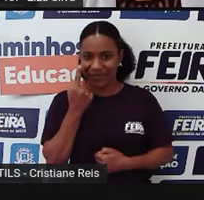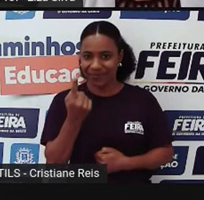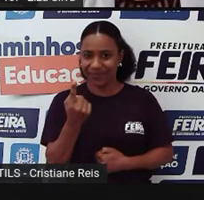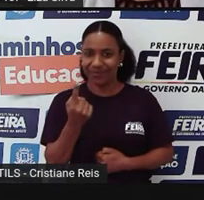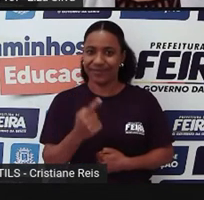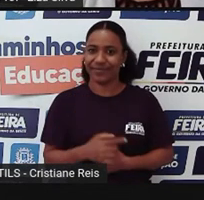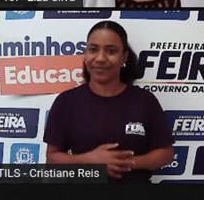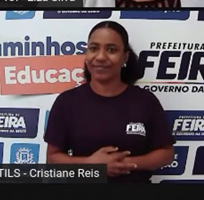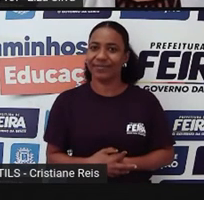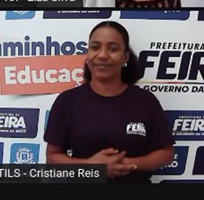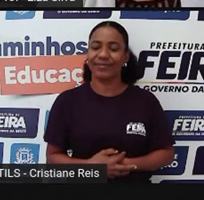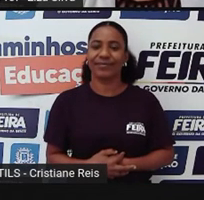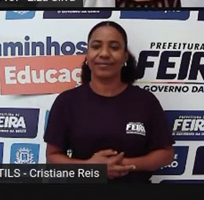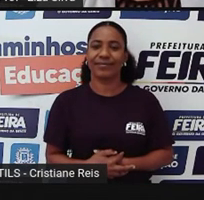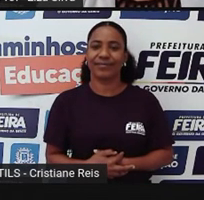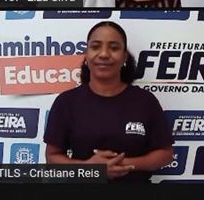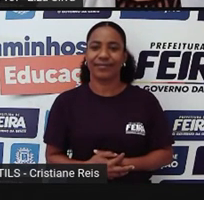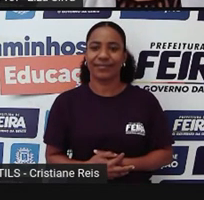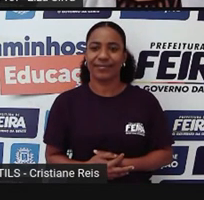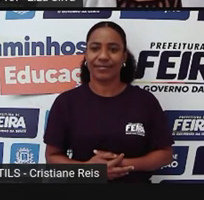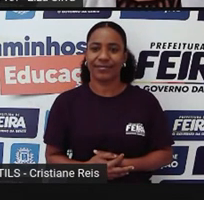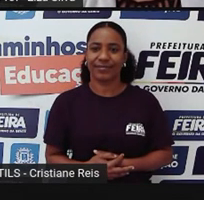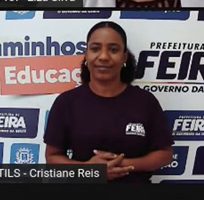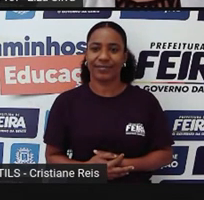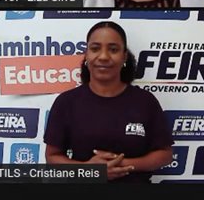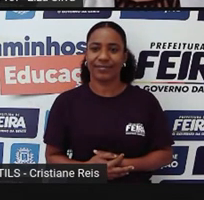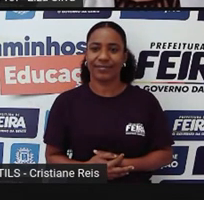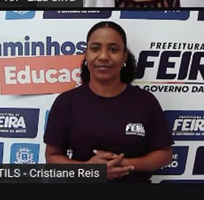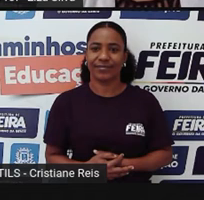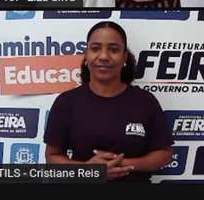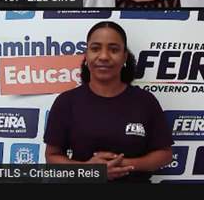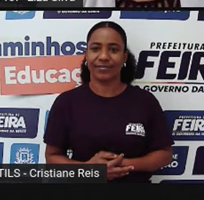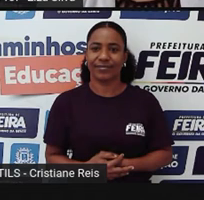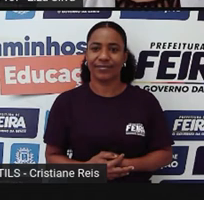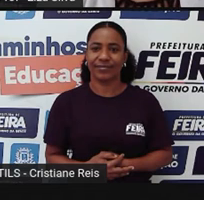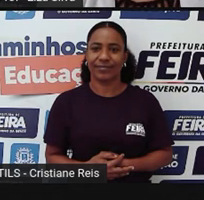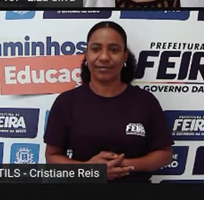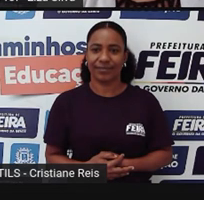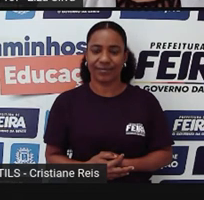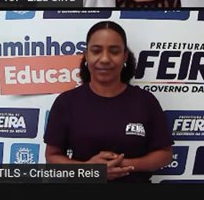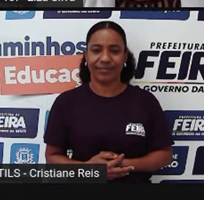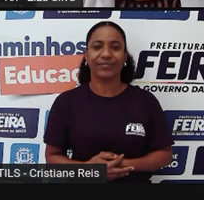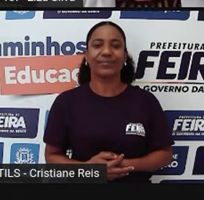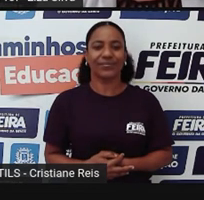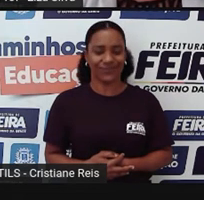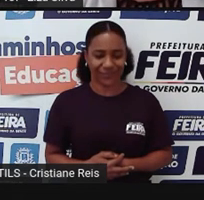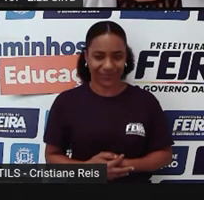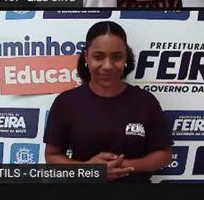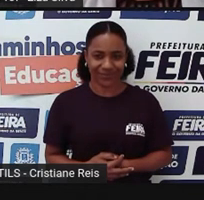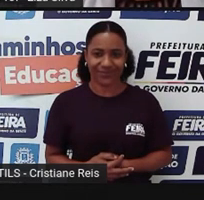I like o amor angu kk's